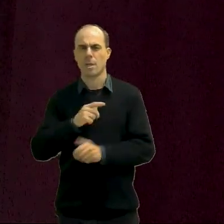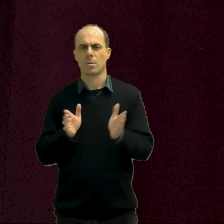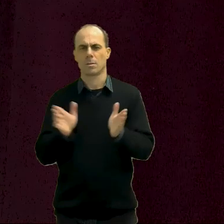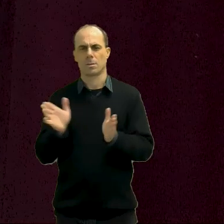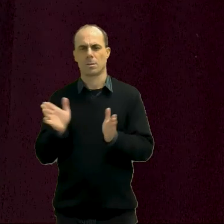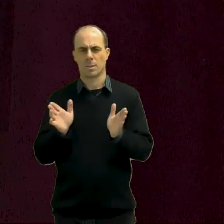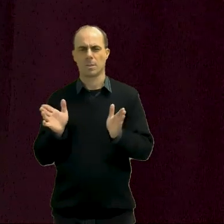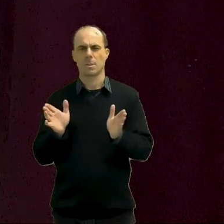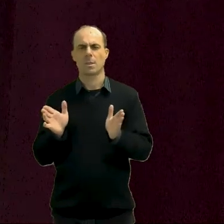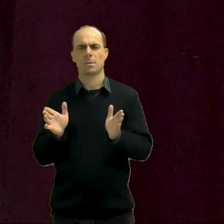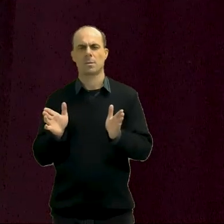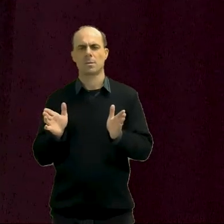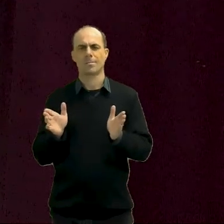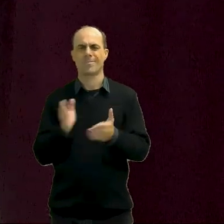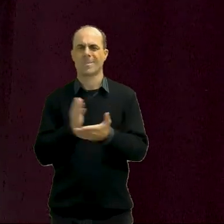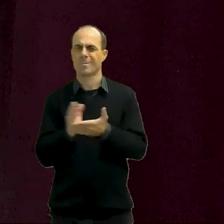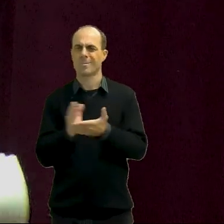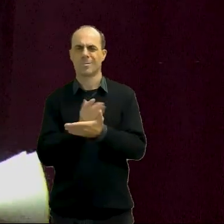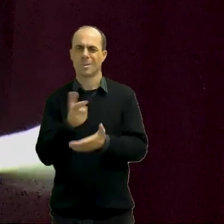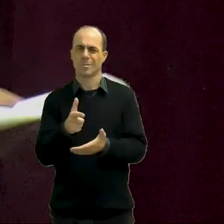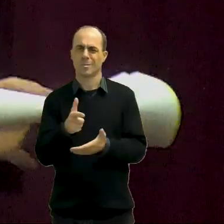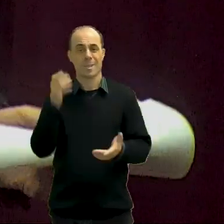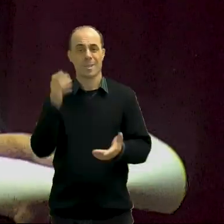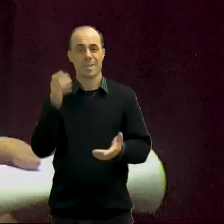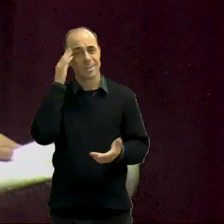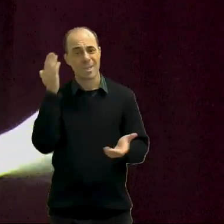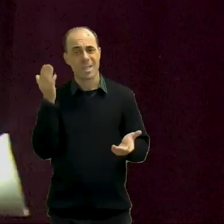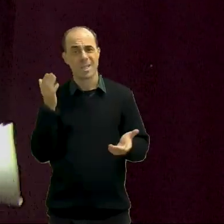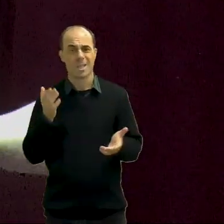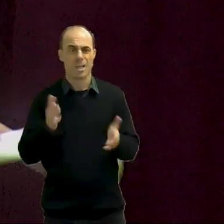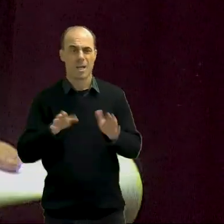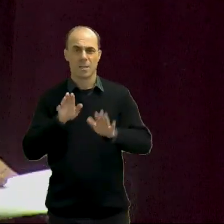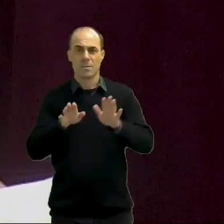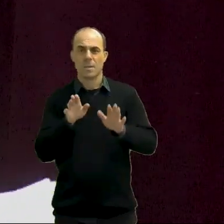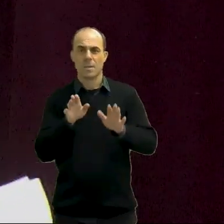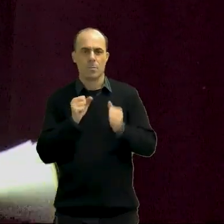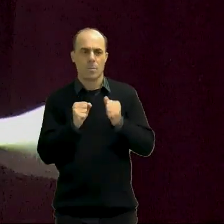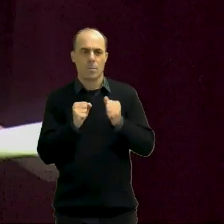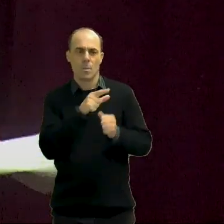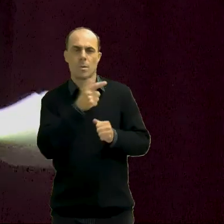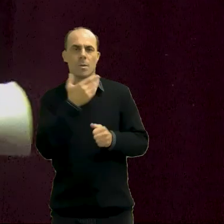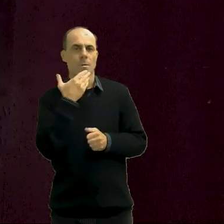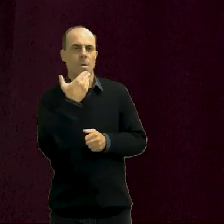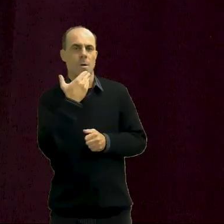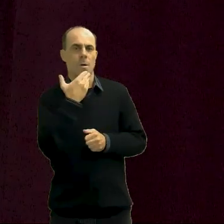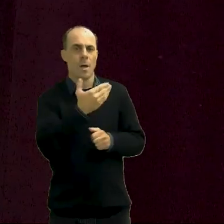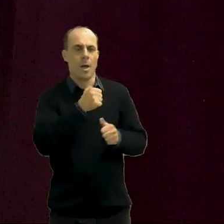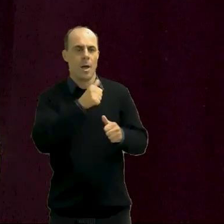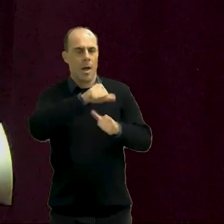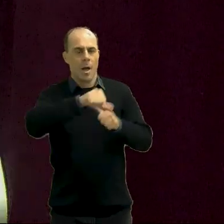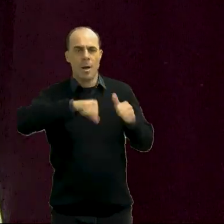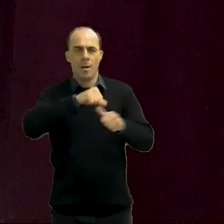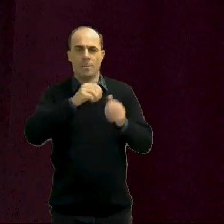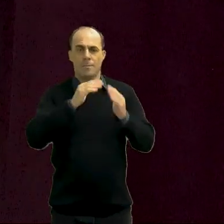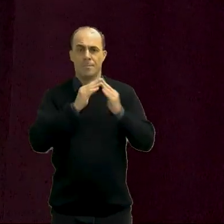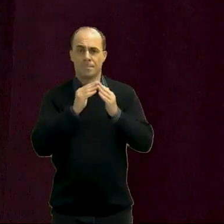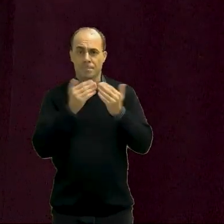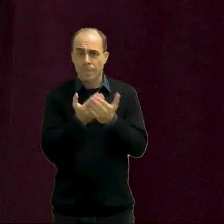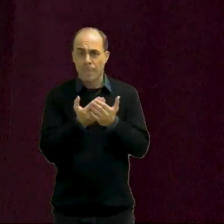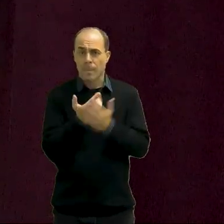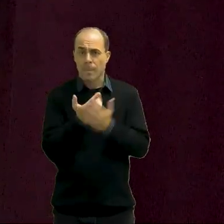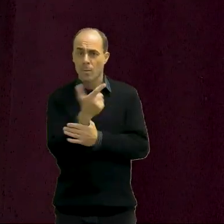tem e e daí a pessoa pode ser trocada o eleitor ele pode pedir para votar em outro local que tenha